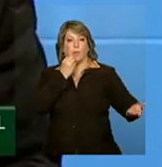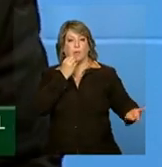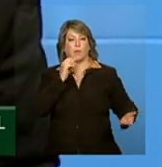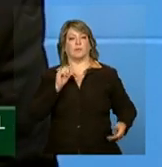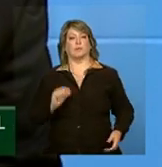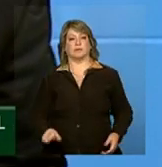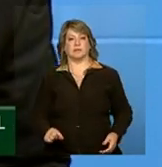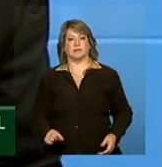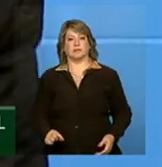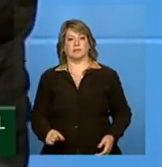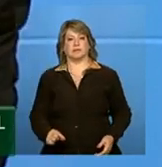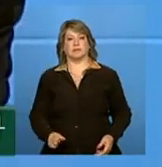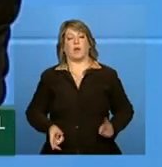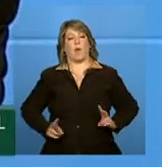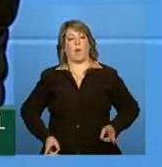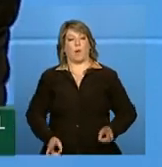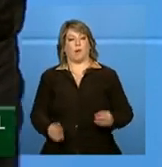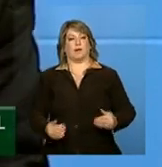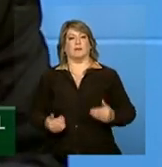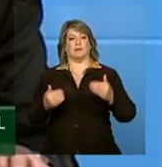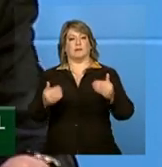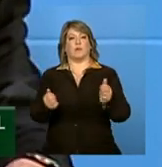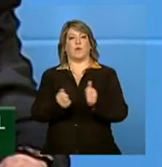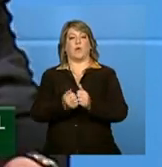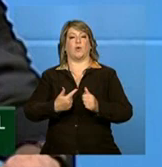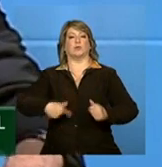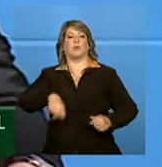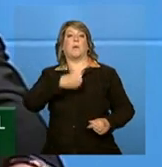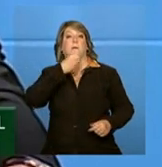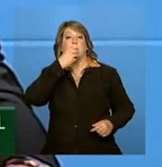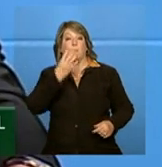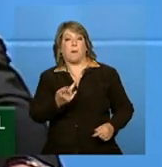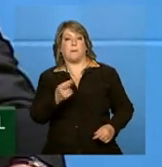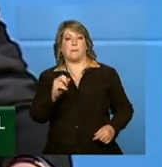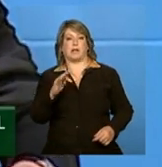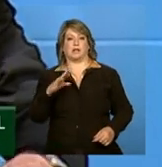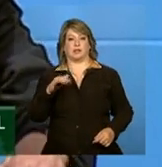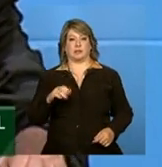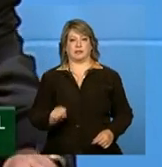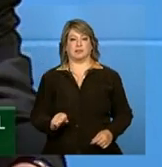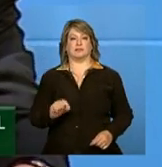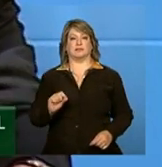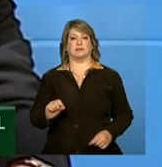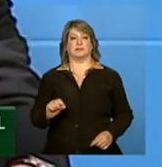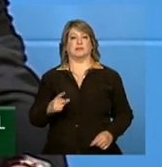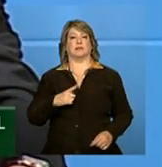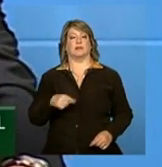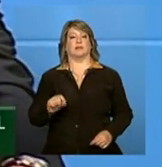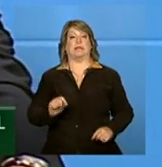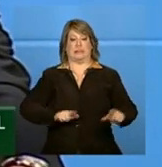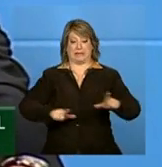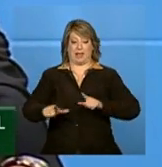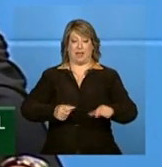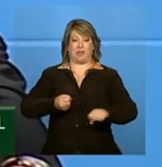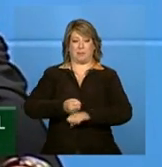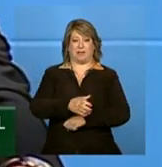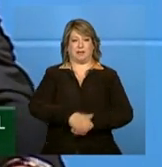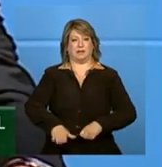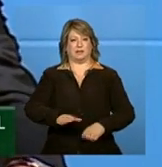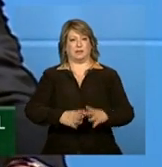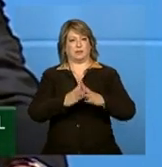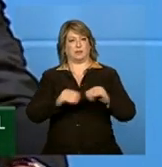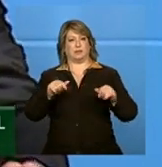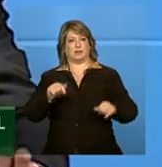de seguir adiante com as nossas boas práticas. A erradicação das piores formas de trabalho infantil para